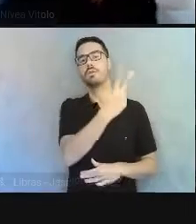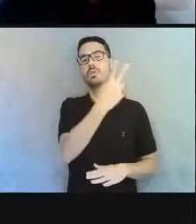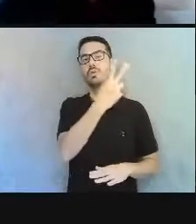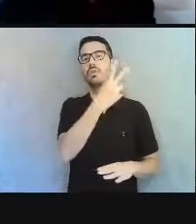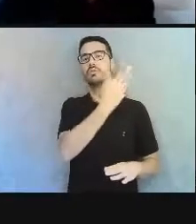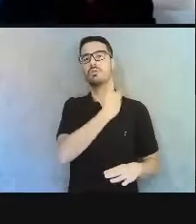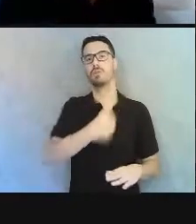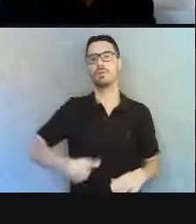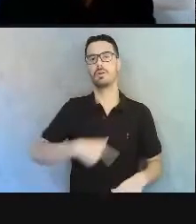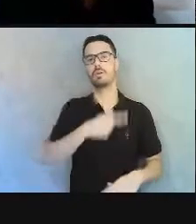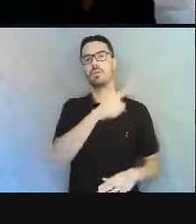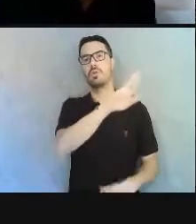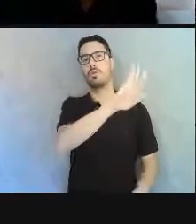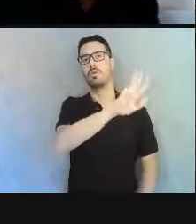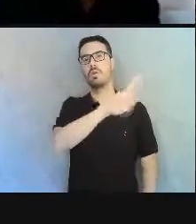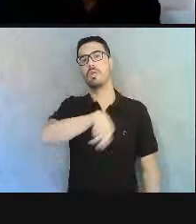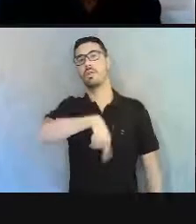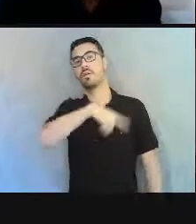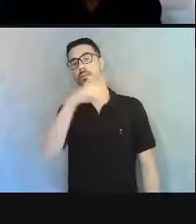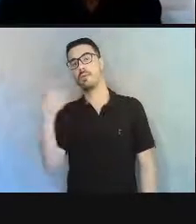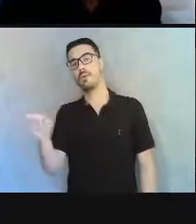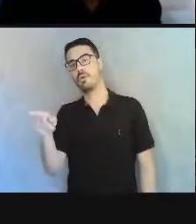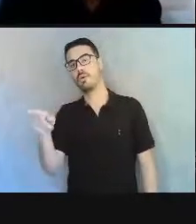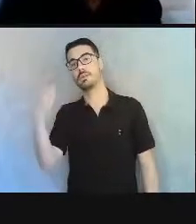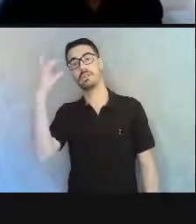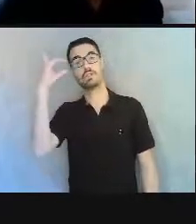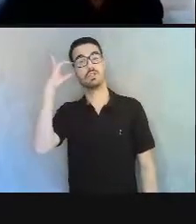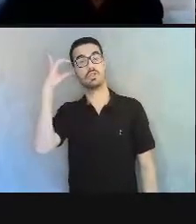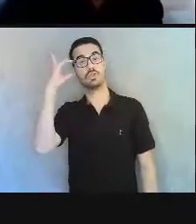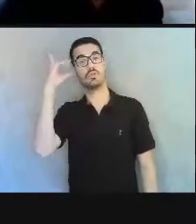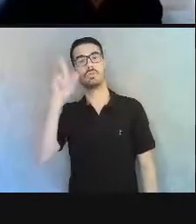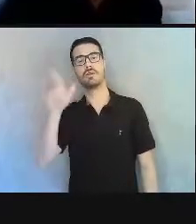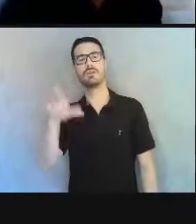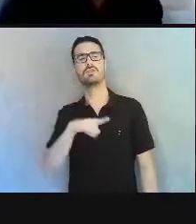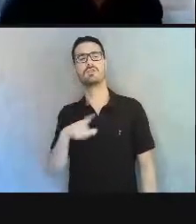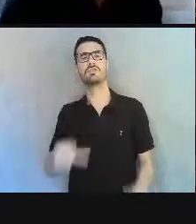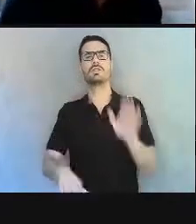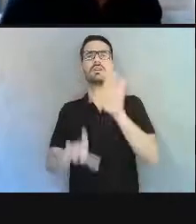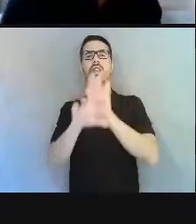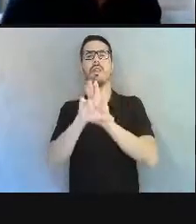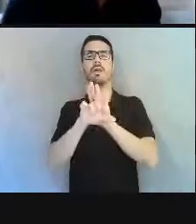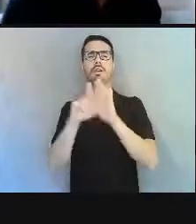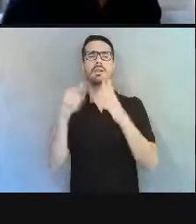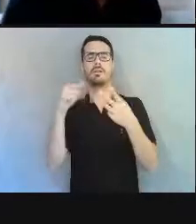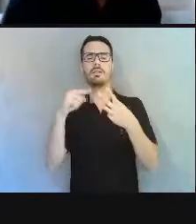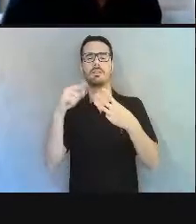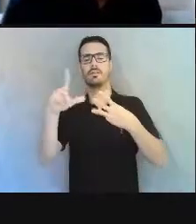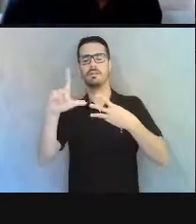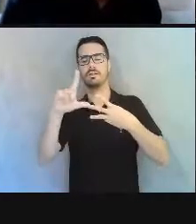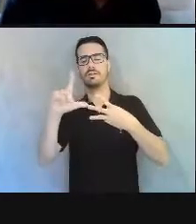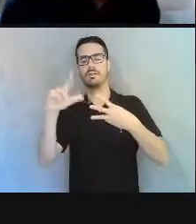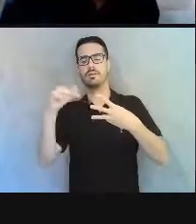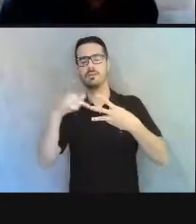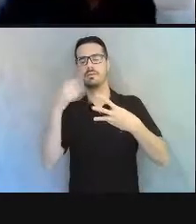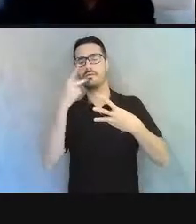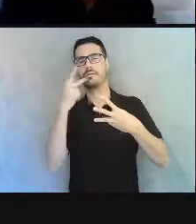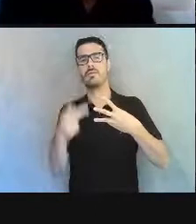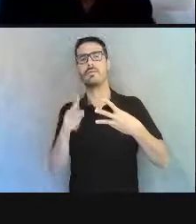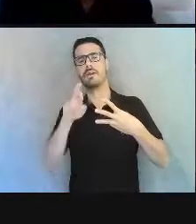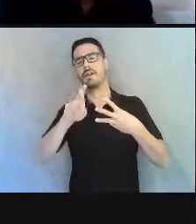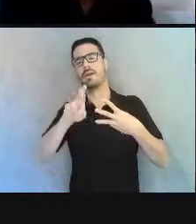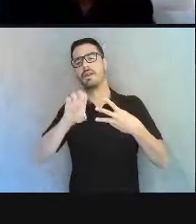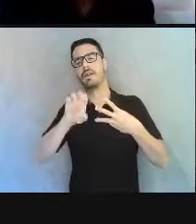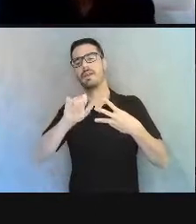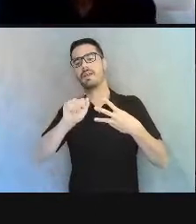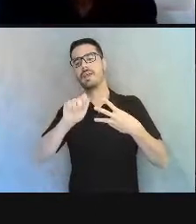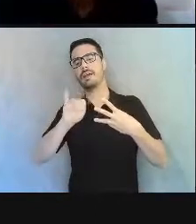tema, há uma legislatura consolidada aí que tratava os legislativos latino-americanos como reativos, né, ou seja, eles